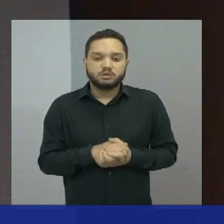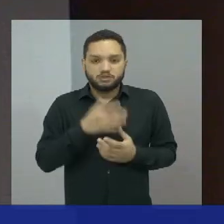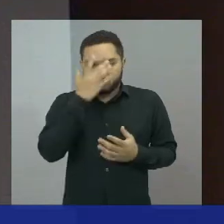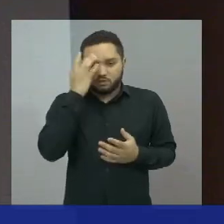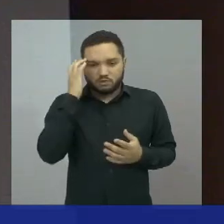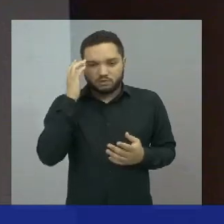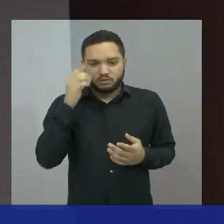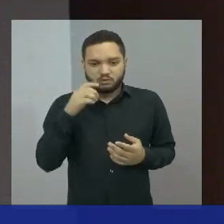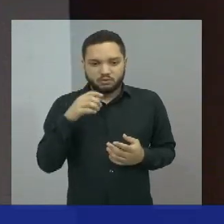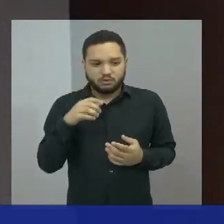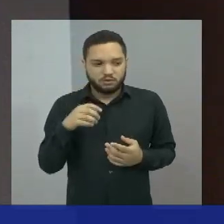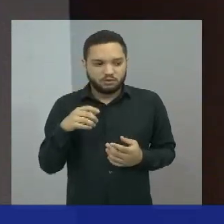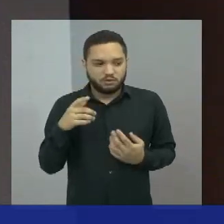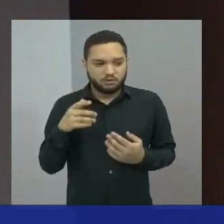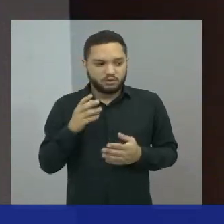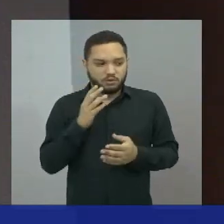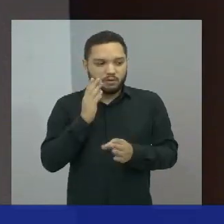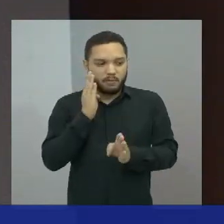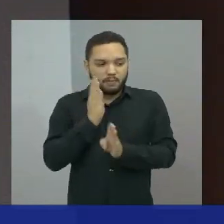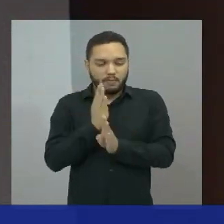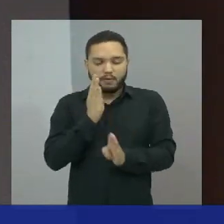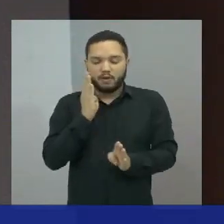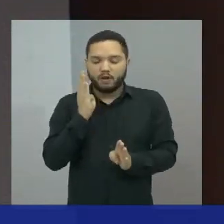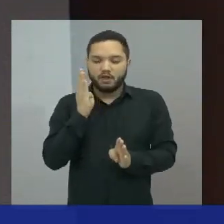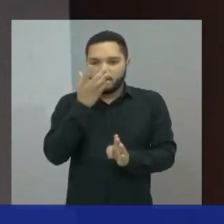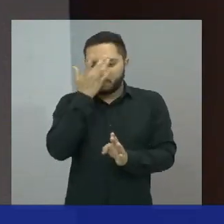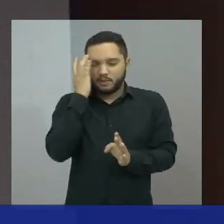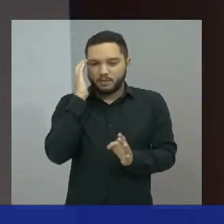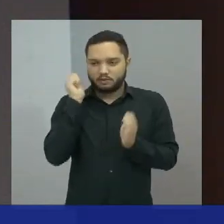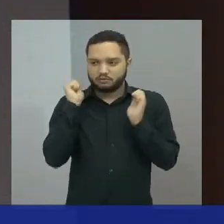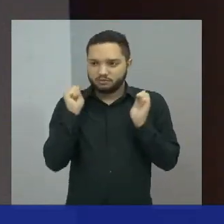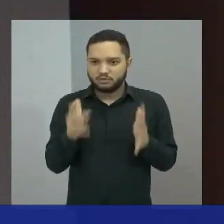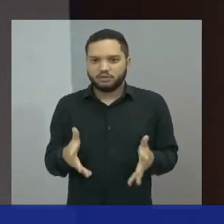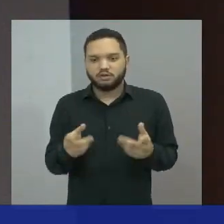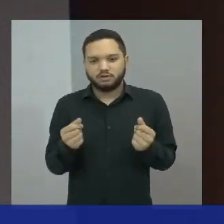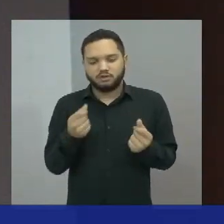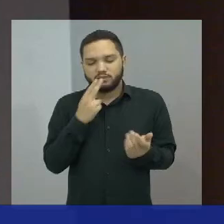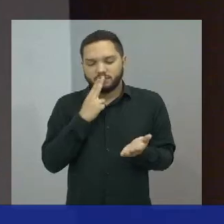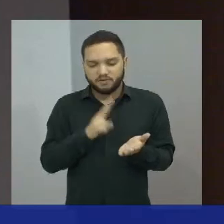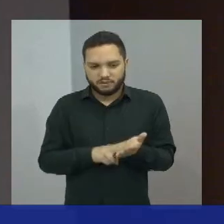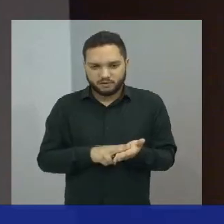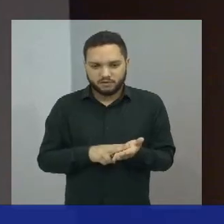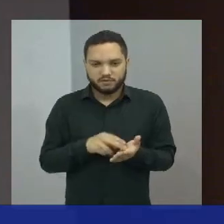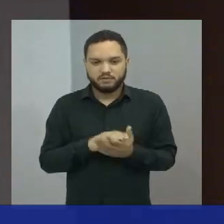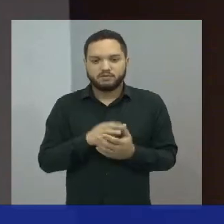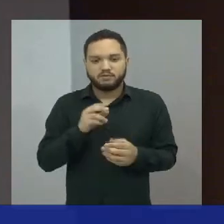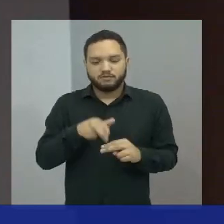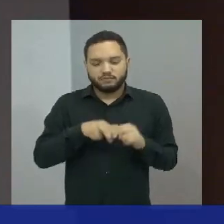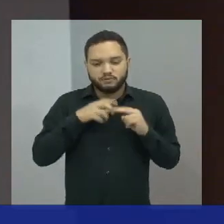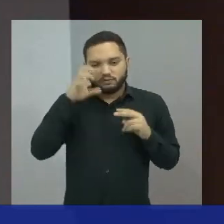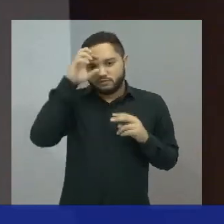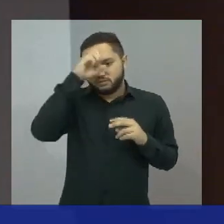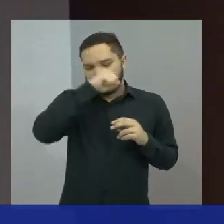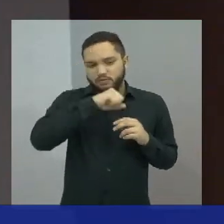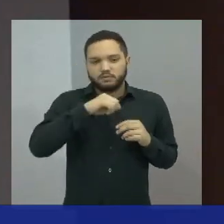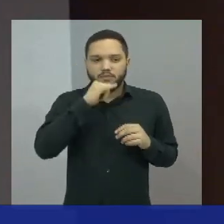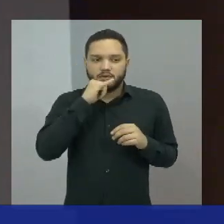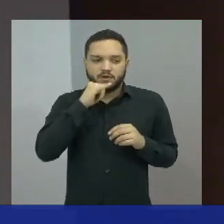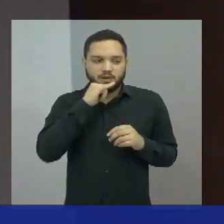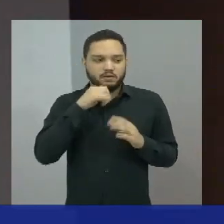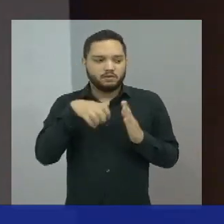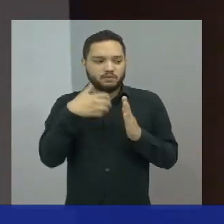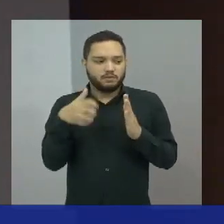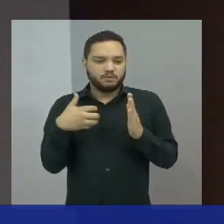a dor que a pessoa sente no bolso. Para ter um efeito pedagógico numa grande empresa, numa multinacional,